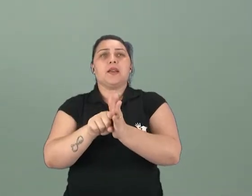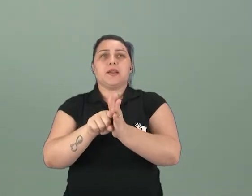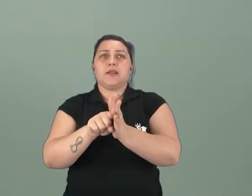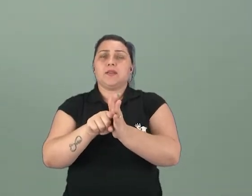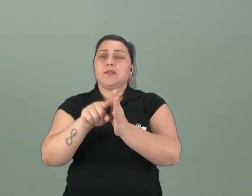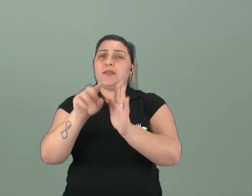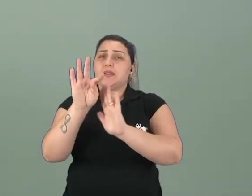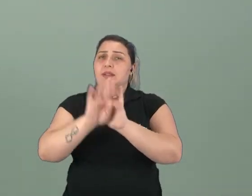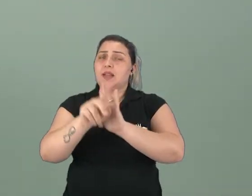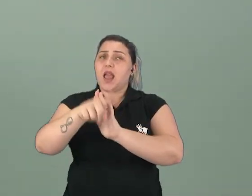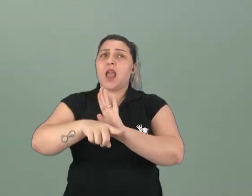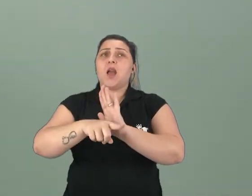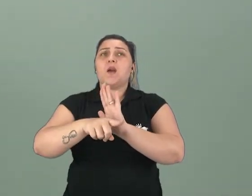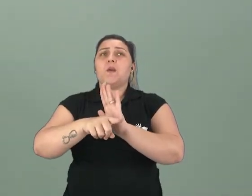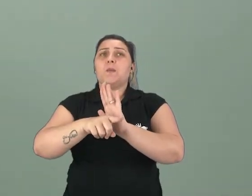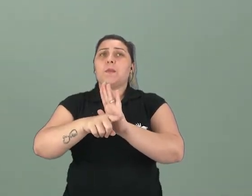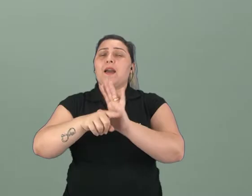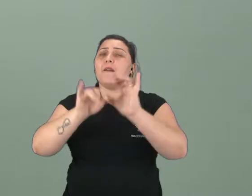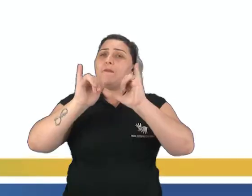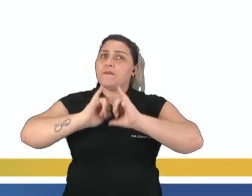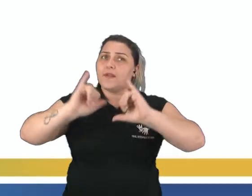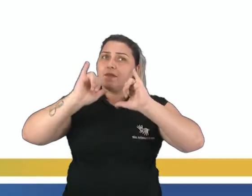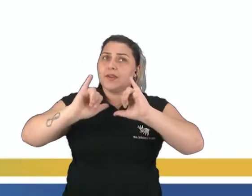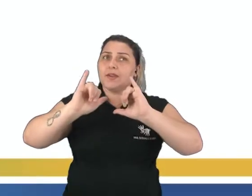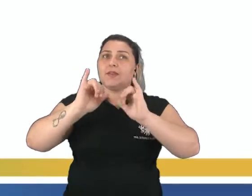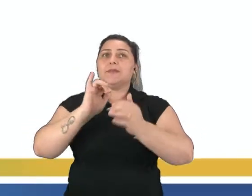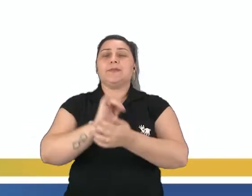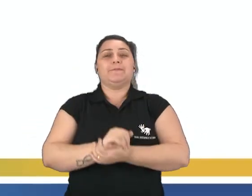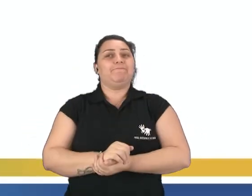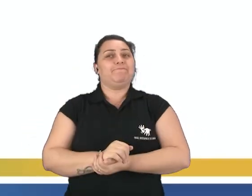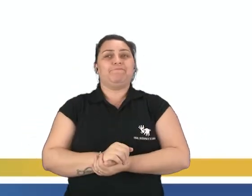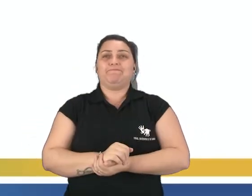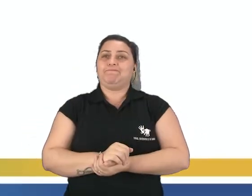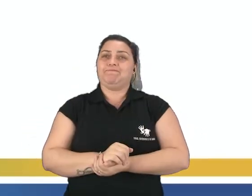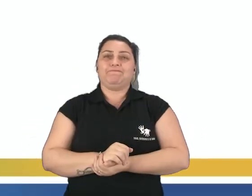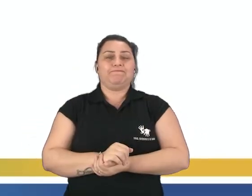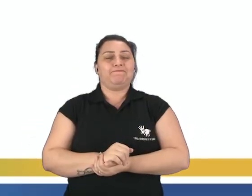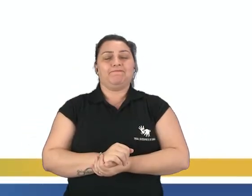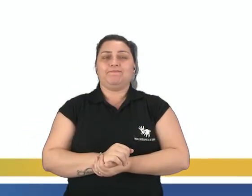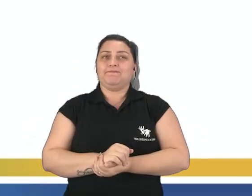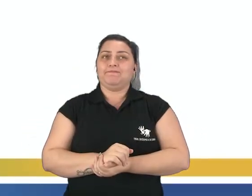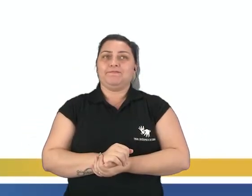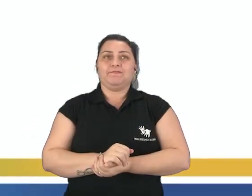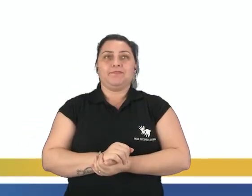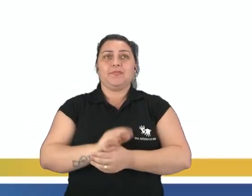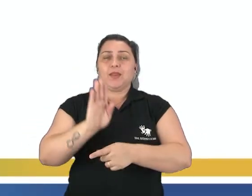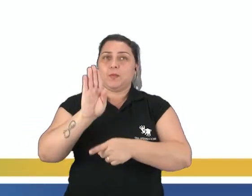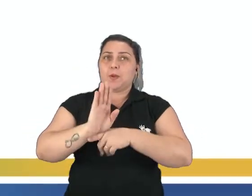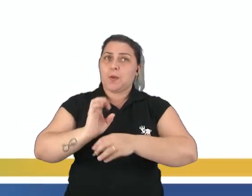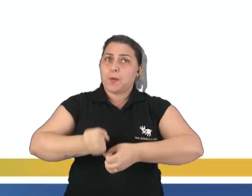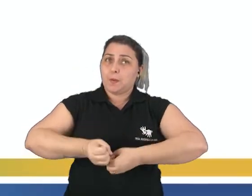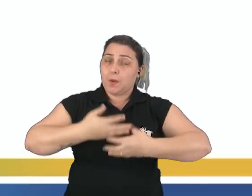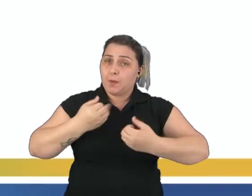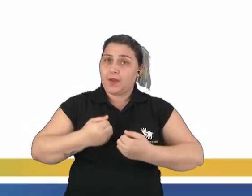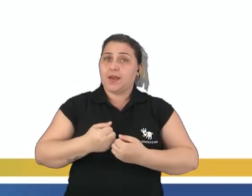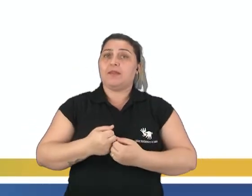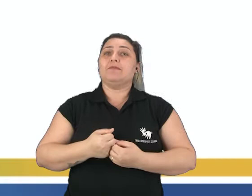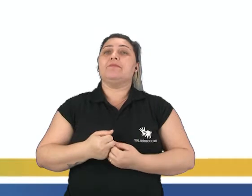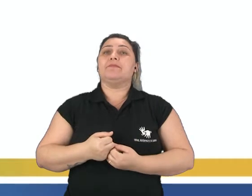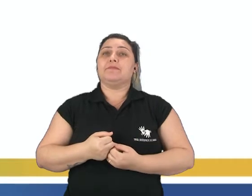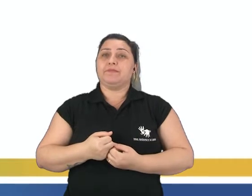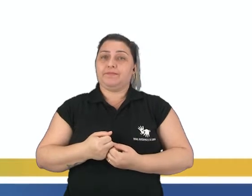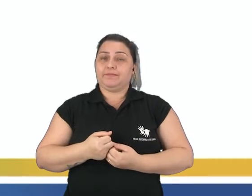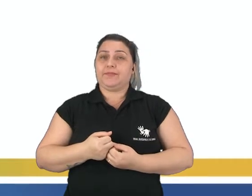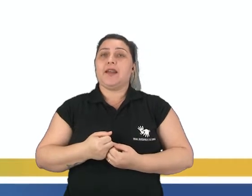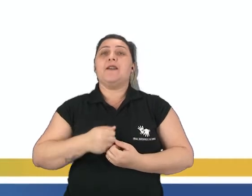esse texto é um aviso? Não, ele não é um aviso. Ele é um poema? Não, está falando